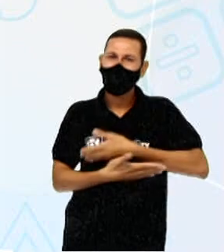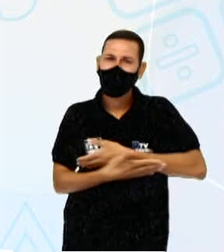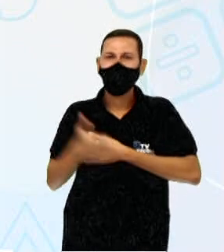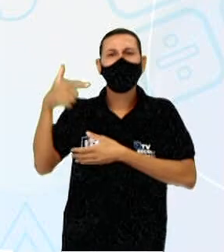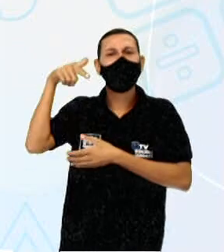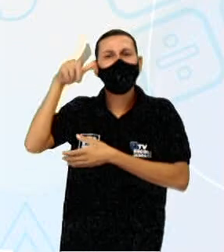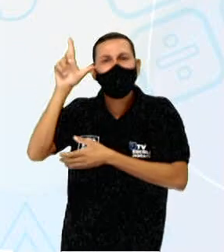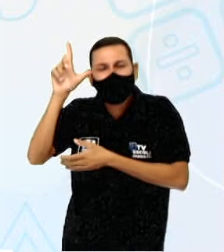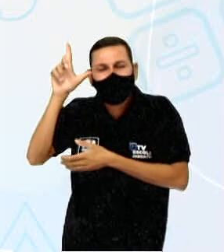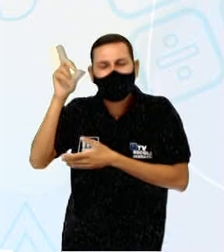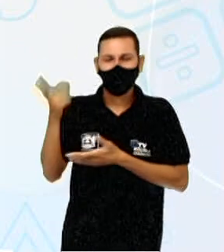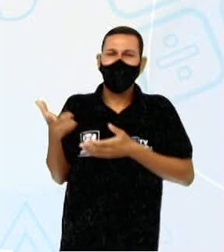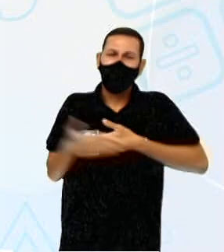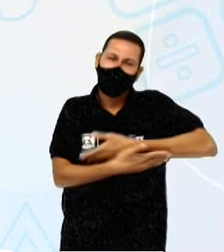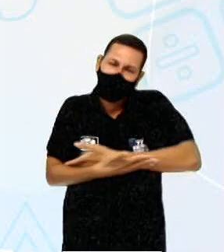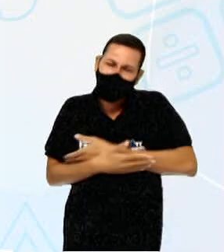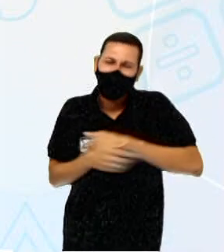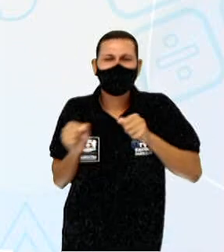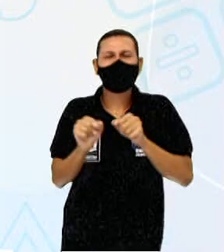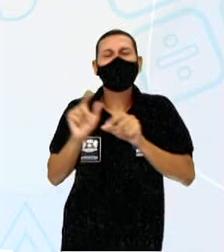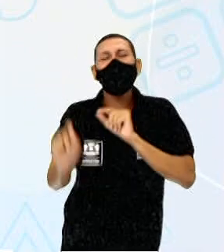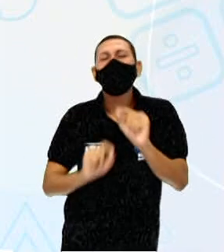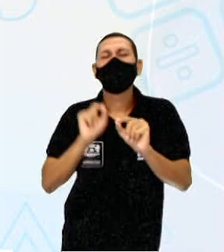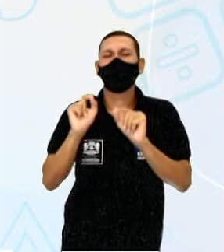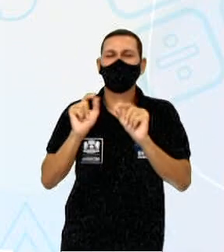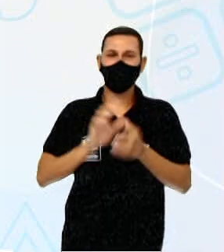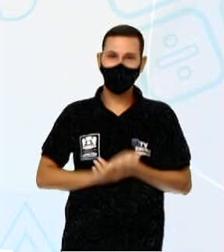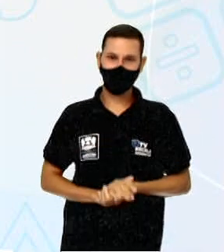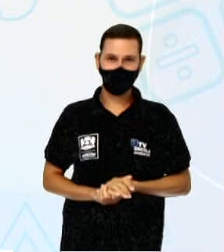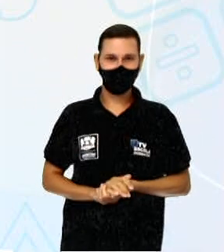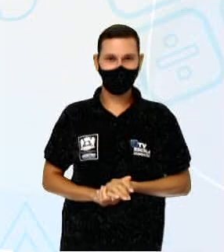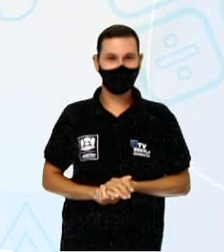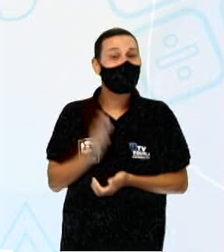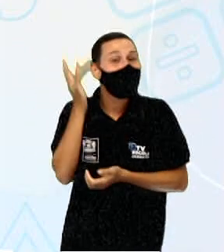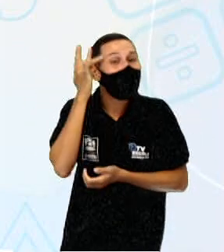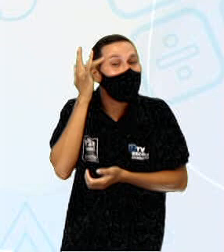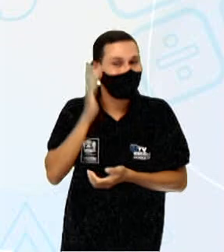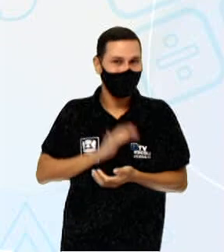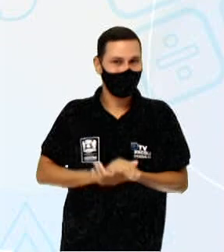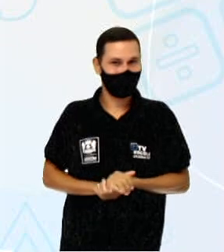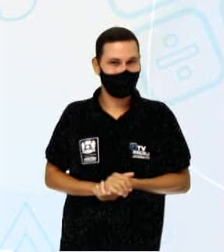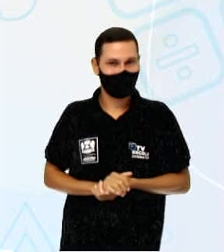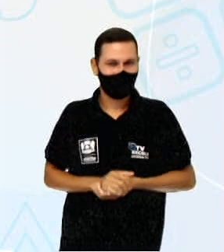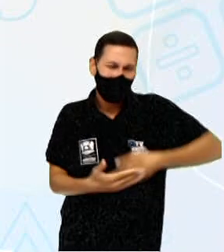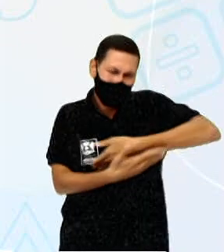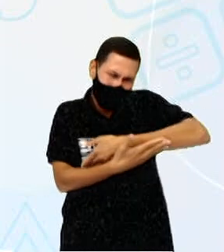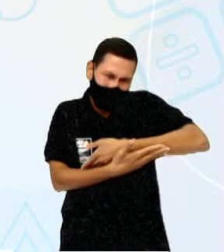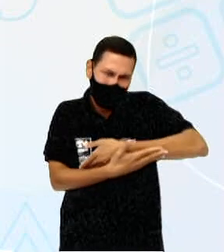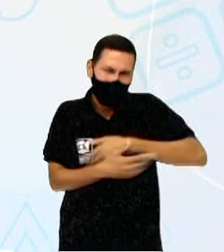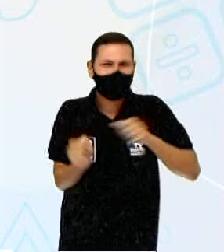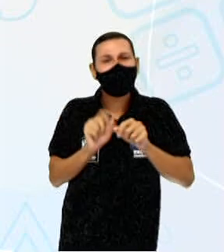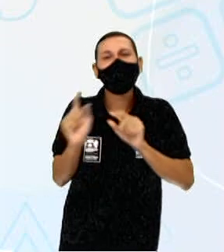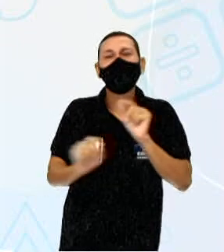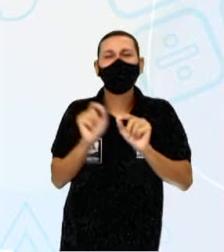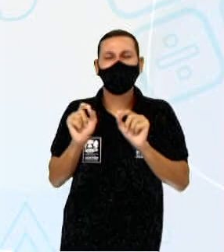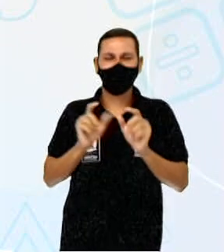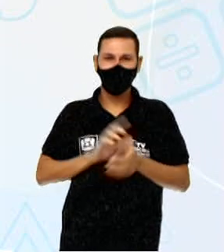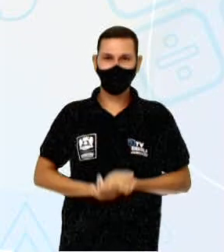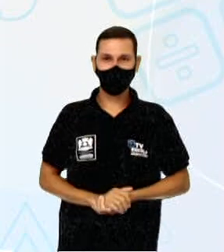museu, nós planejamos aquele museu ou nós roubamos aquele museu de arte de novo no mês passado.